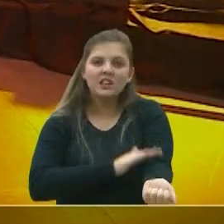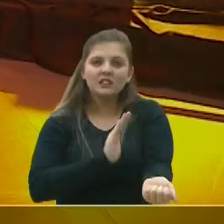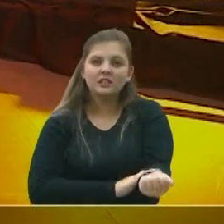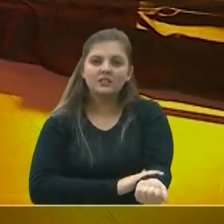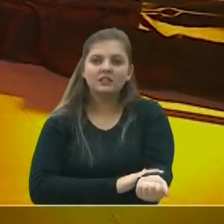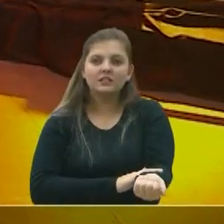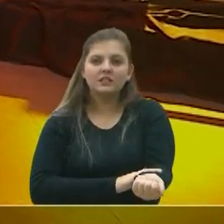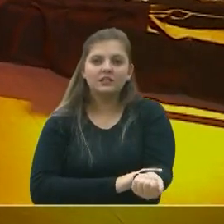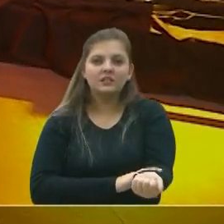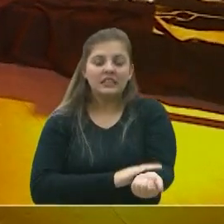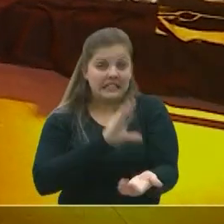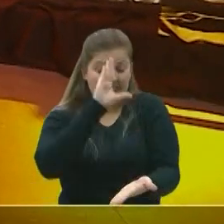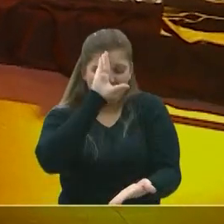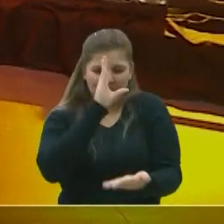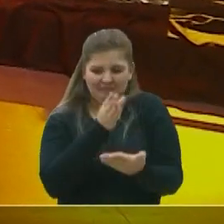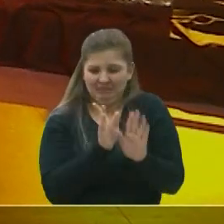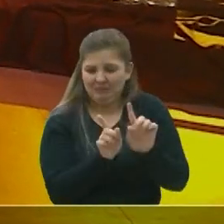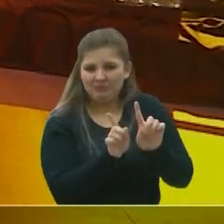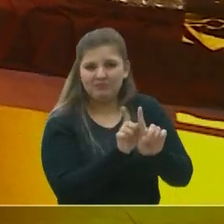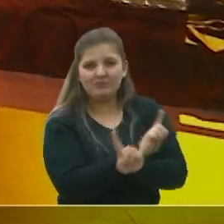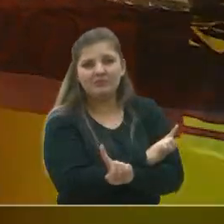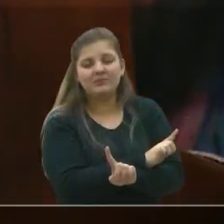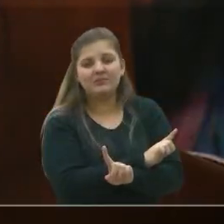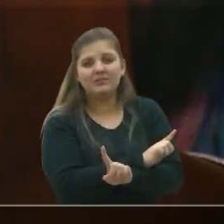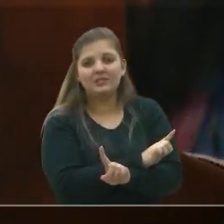Da descrença.